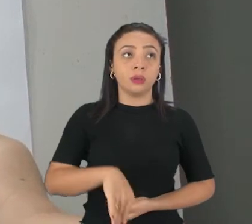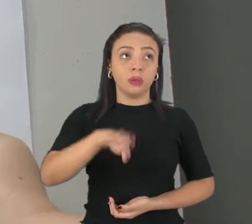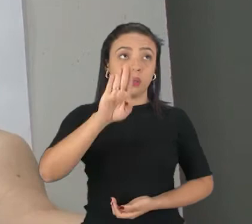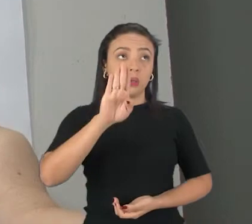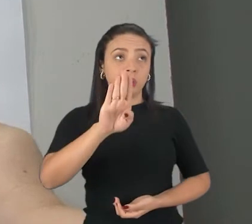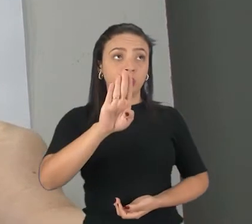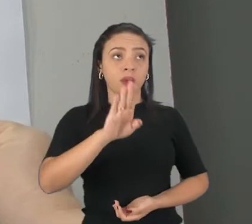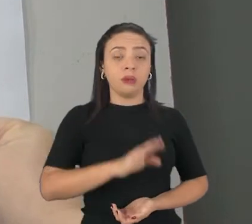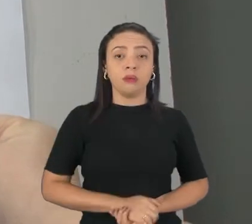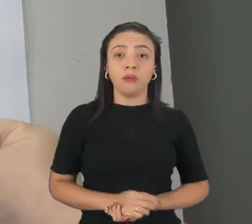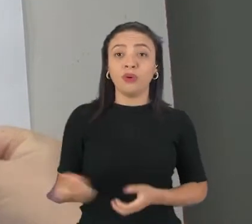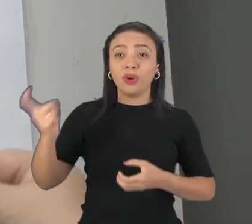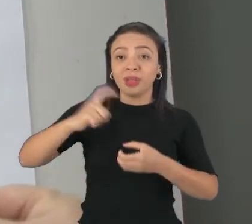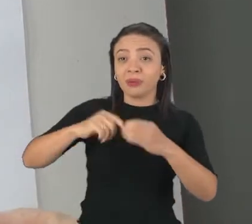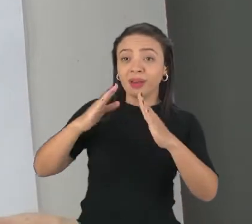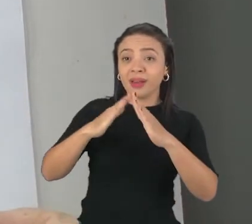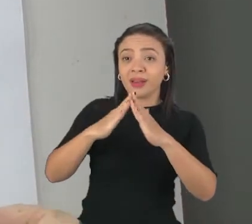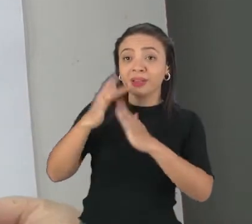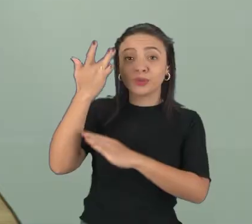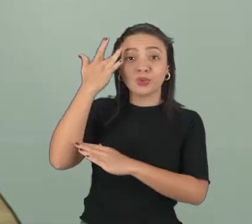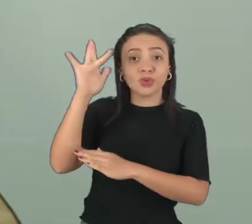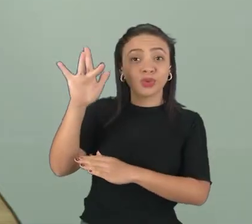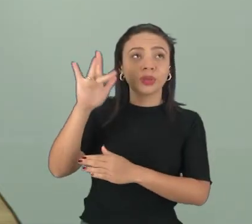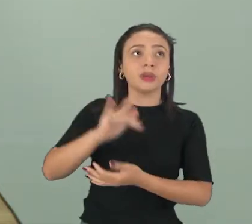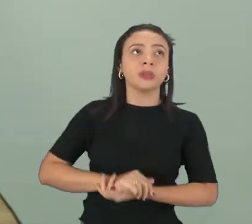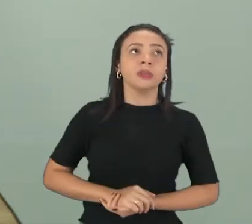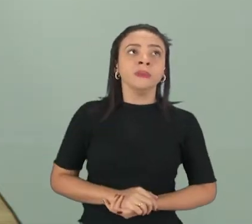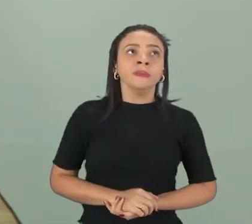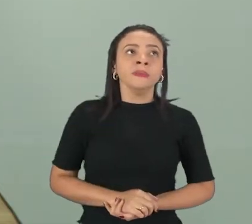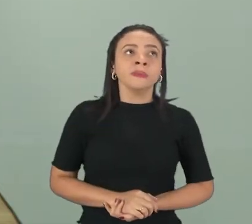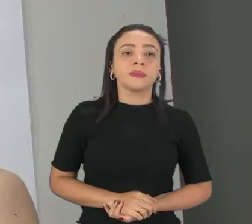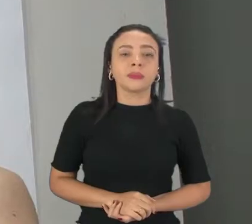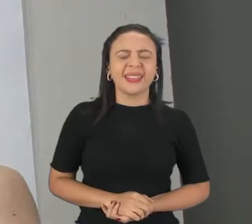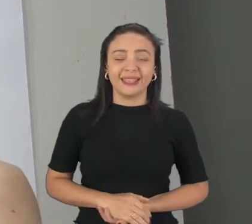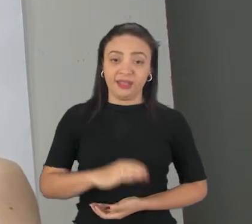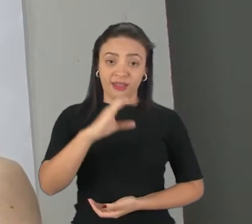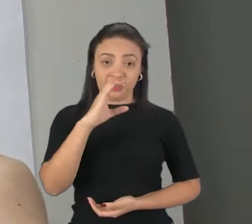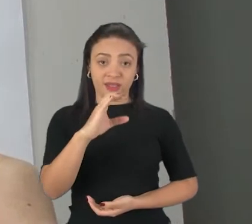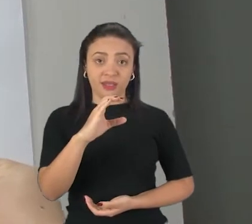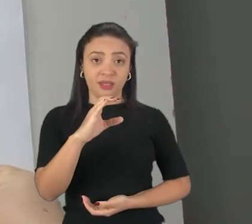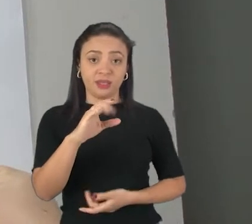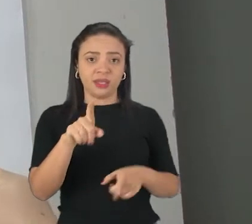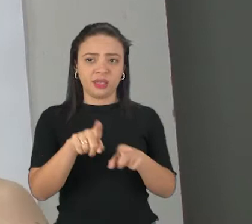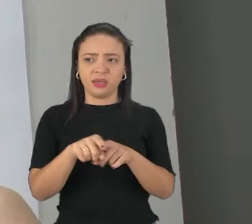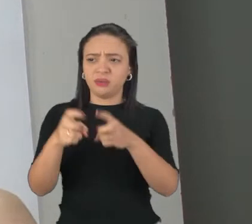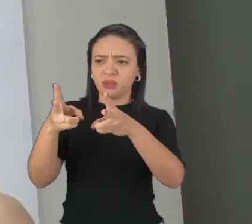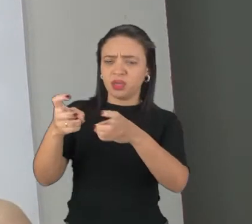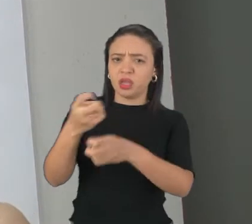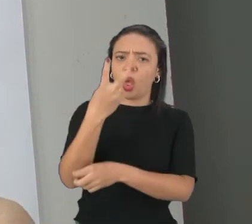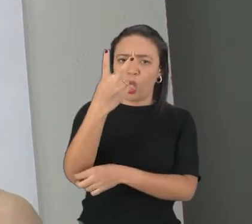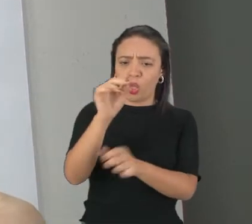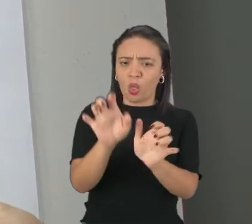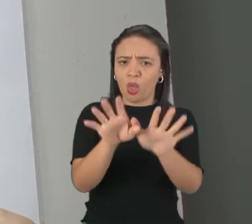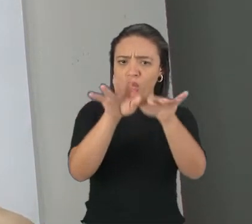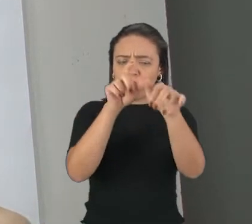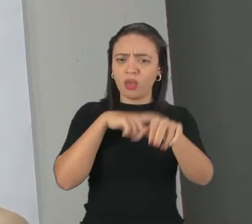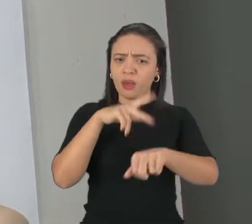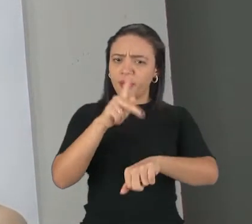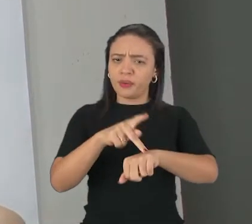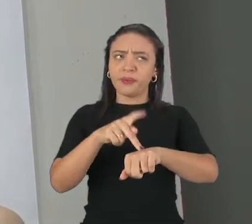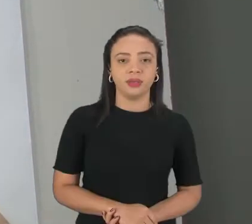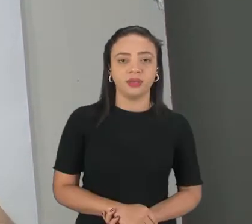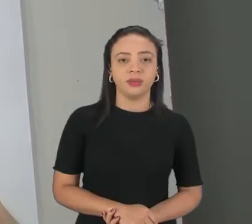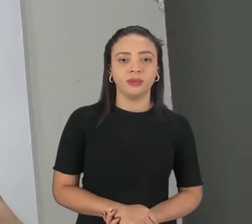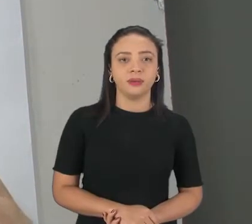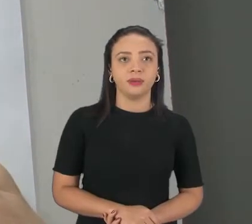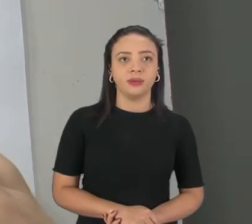Letra B, não sabia voltar para casa? Foi por isso? Letra C, viu 2 borboletas na pedra? Letra